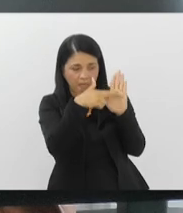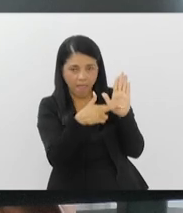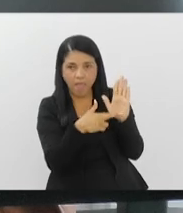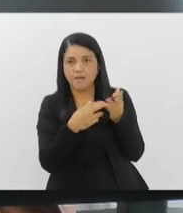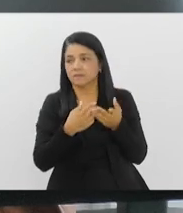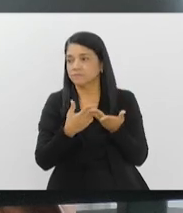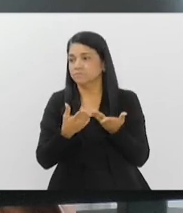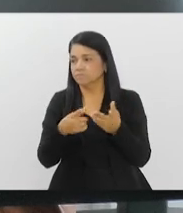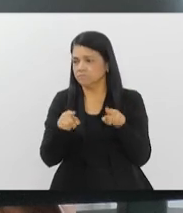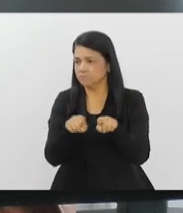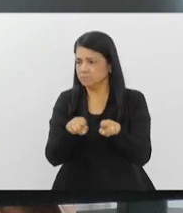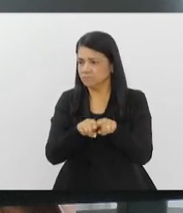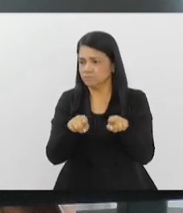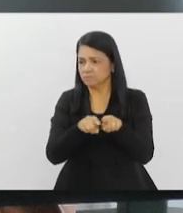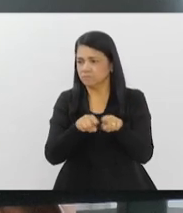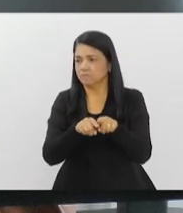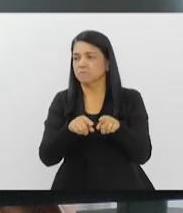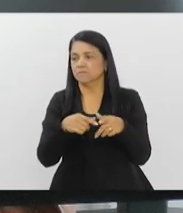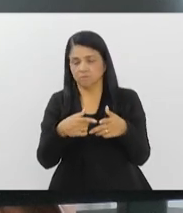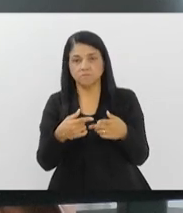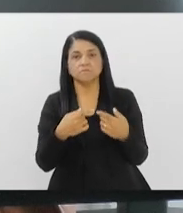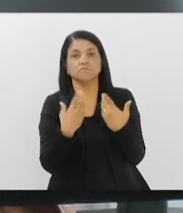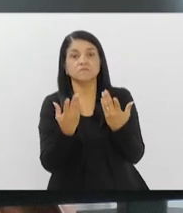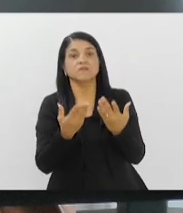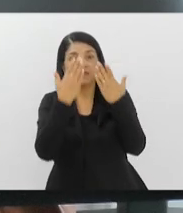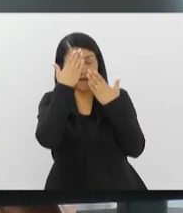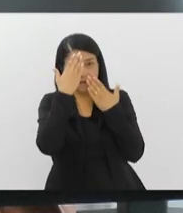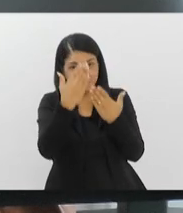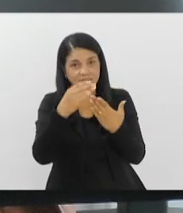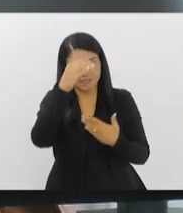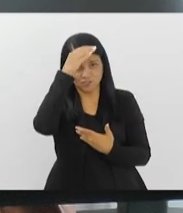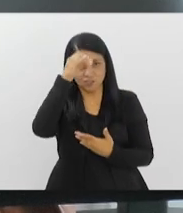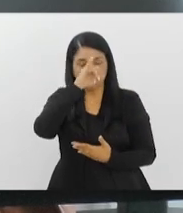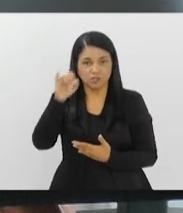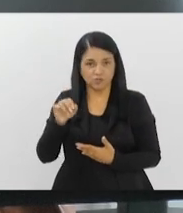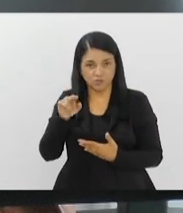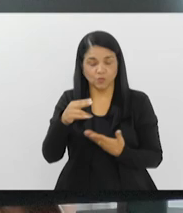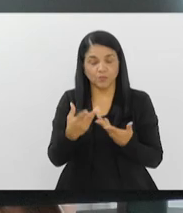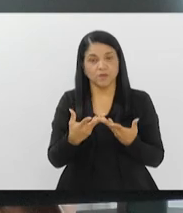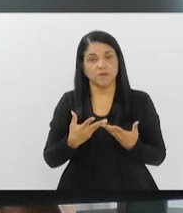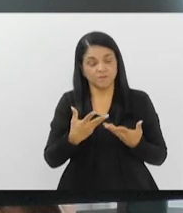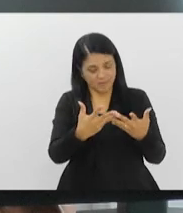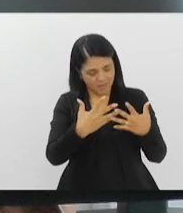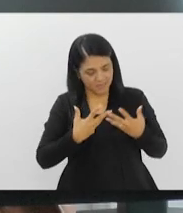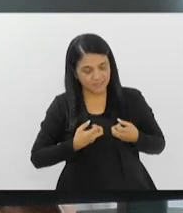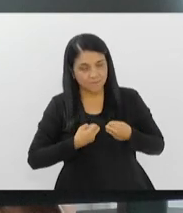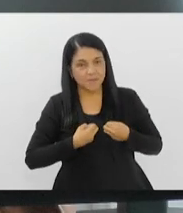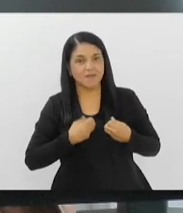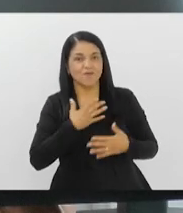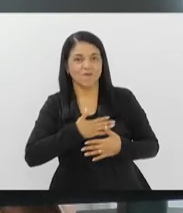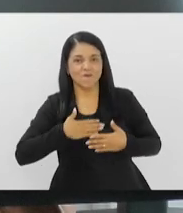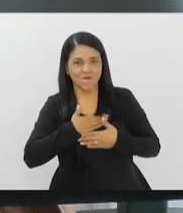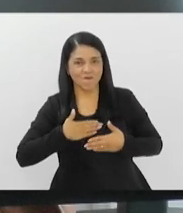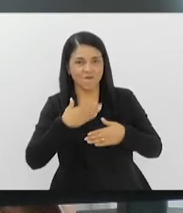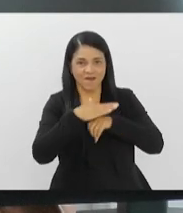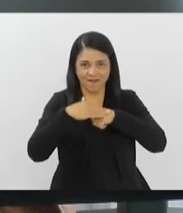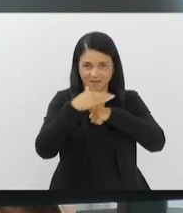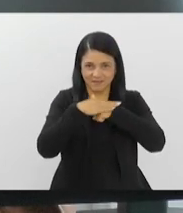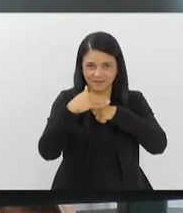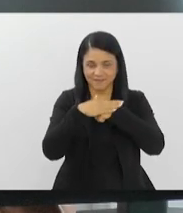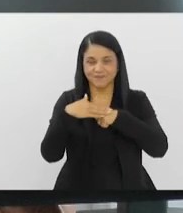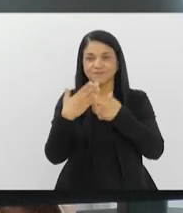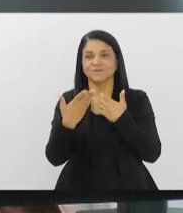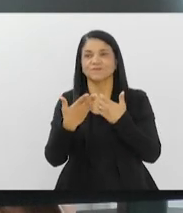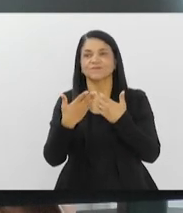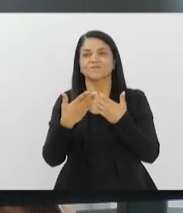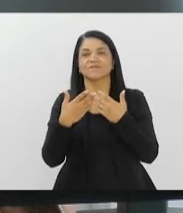de vocês. Quero novamente agradecer aqui a Tia Ju por estar recebendo aqui com tanto carinho, né?